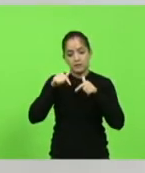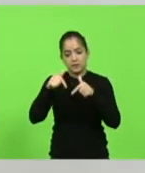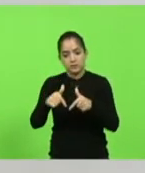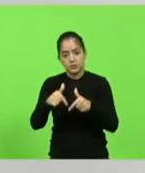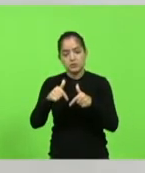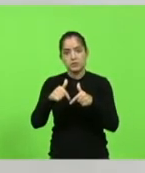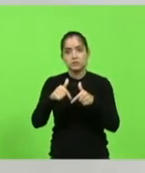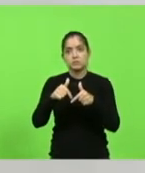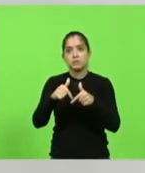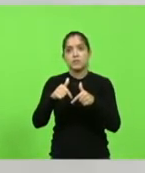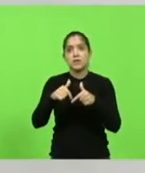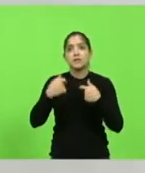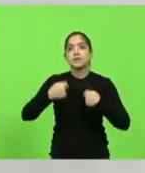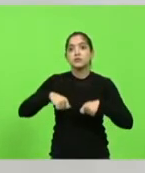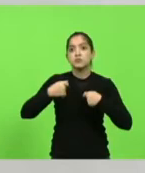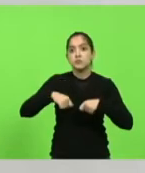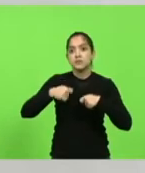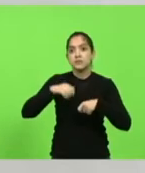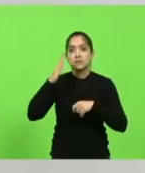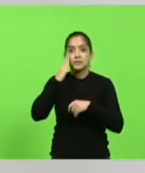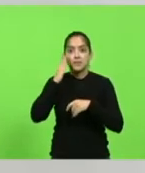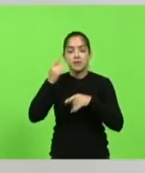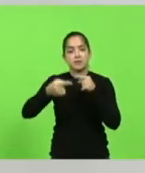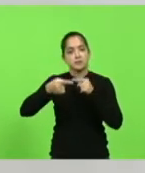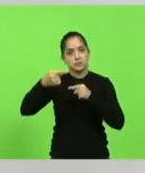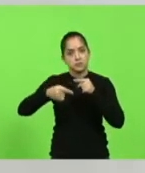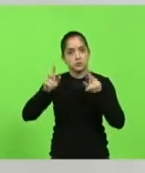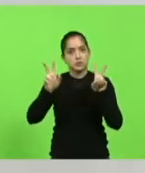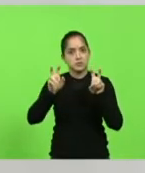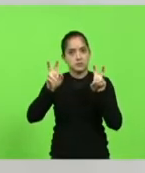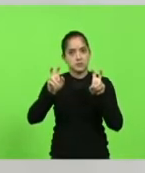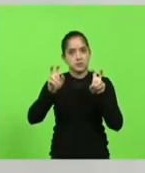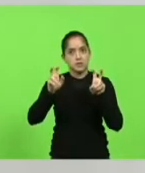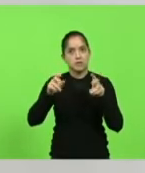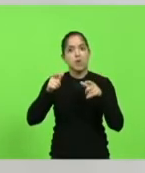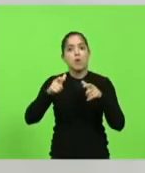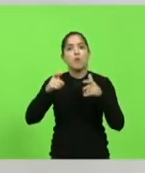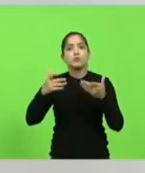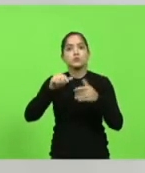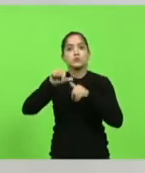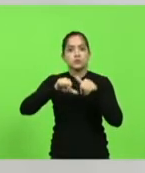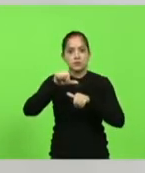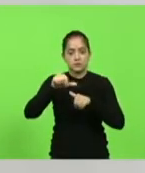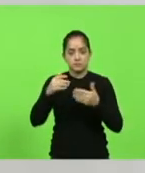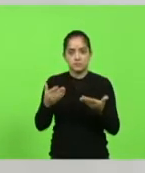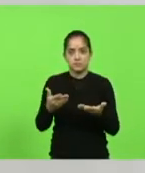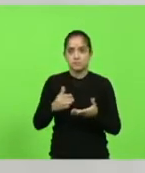das ações que nós precisamos saber é discutir esses assuntos e saber onde nós precisamos mudar. Muito obrigado, deputado.